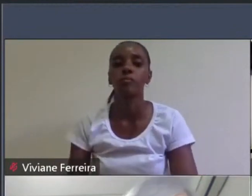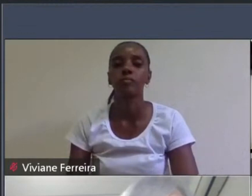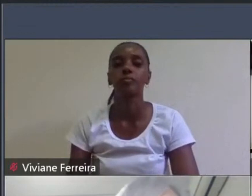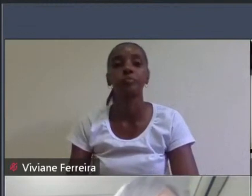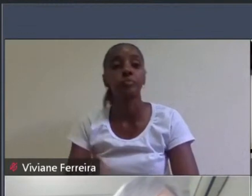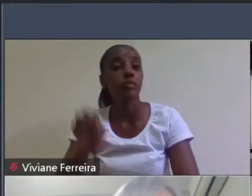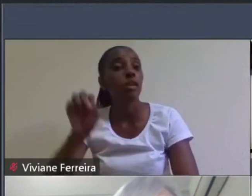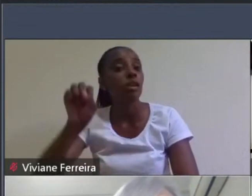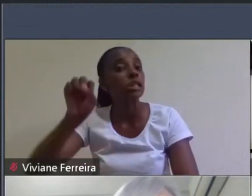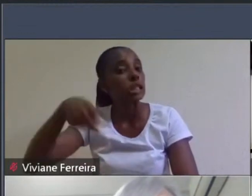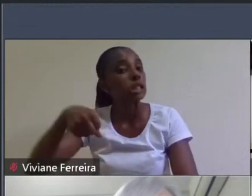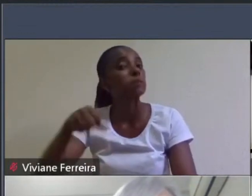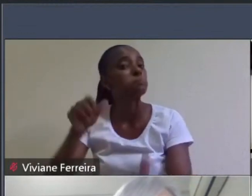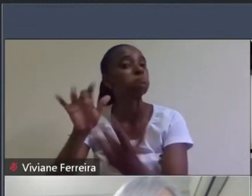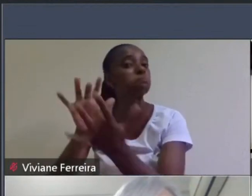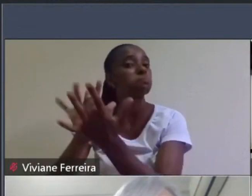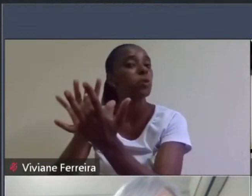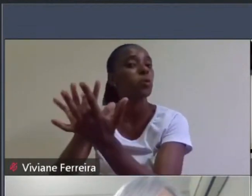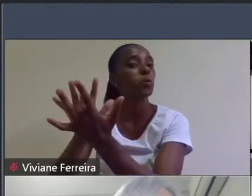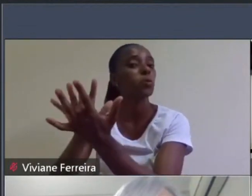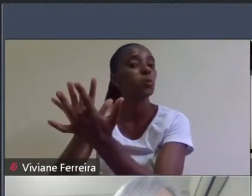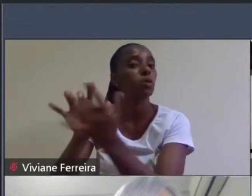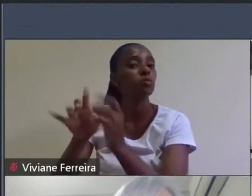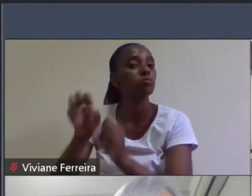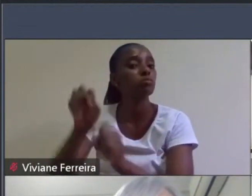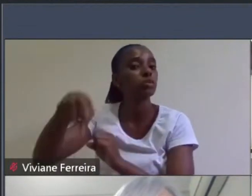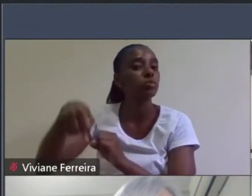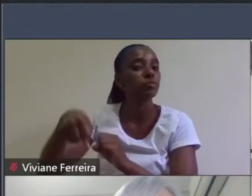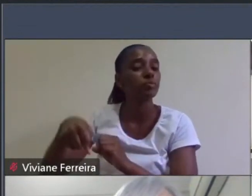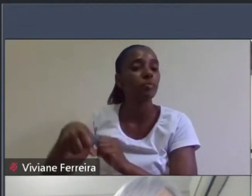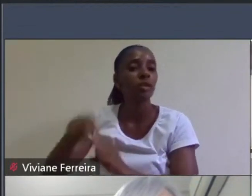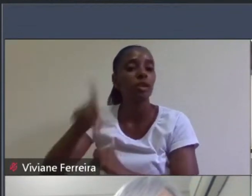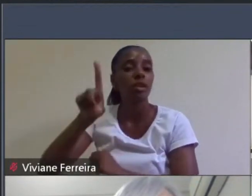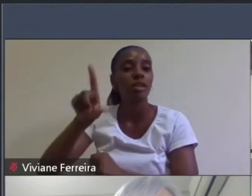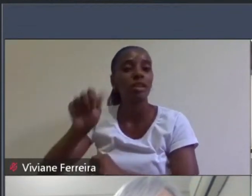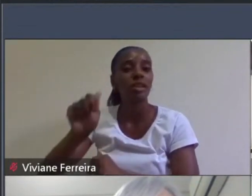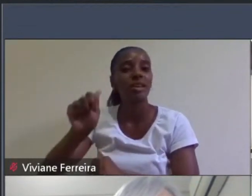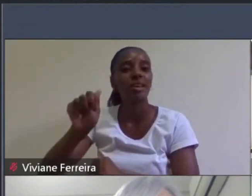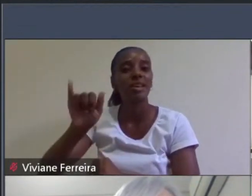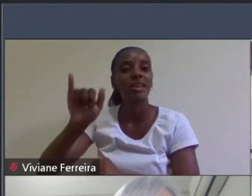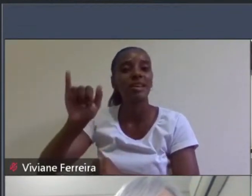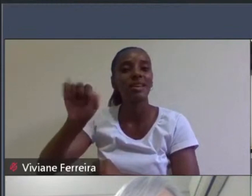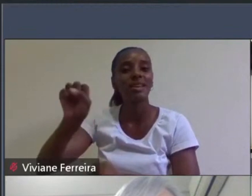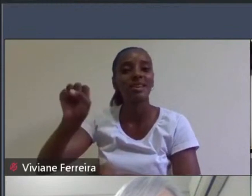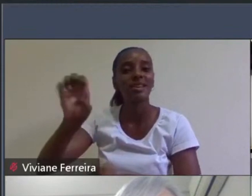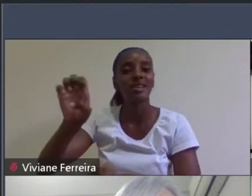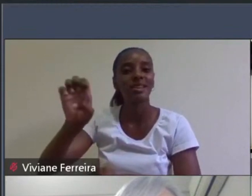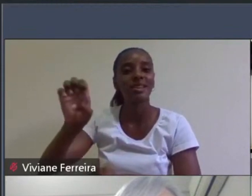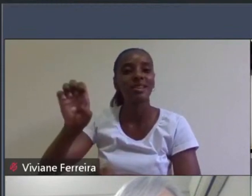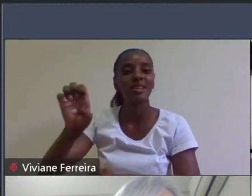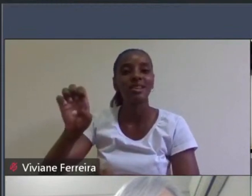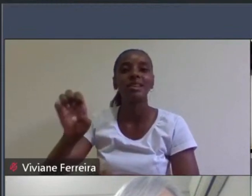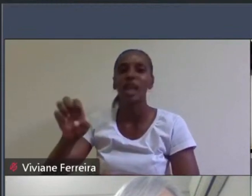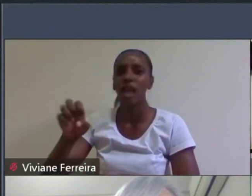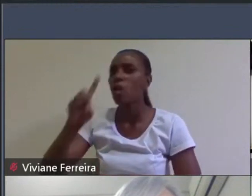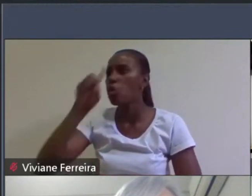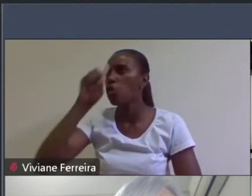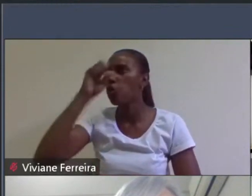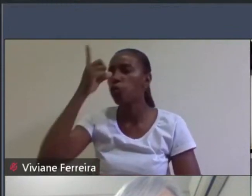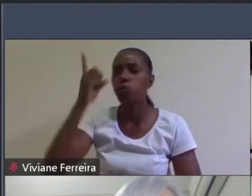Sim, concordo. Né, Deise? O que você diz? É, não, sem dúvida, eu acho